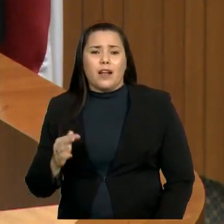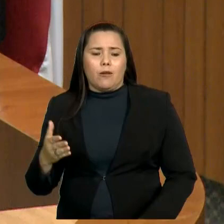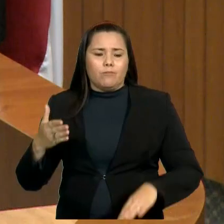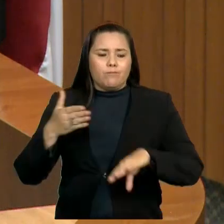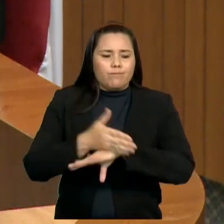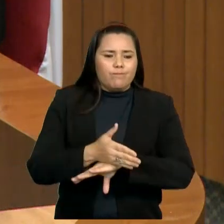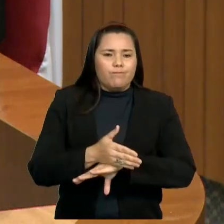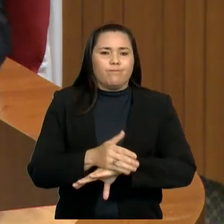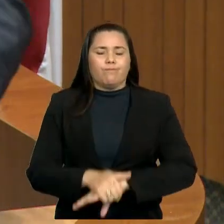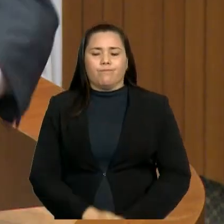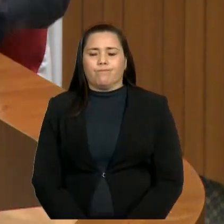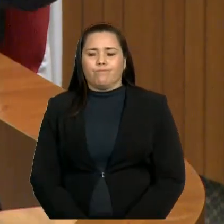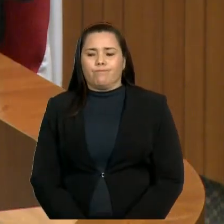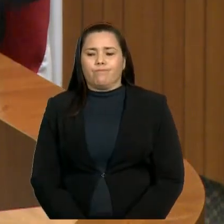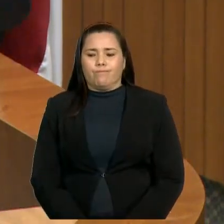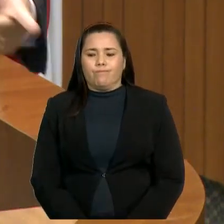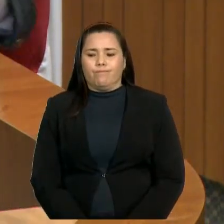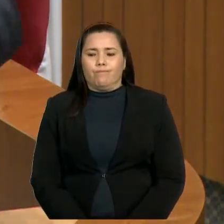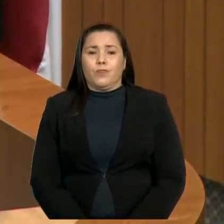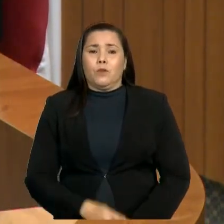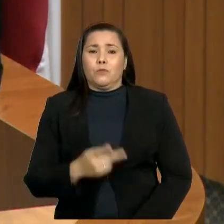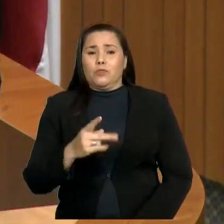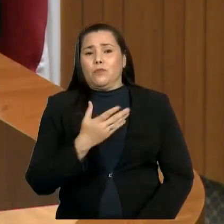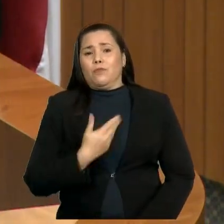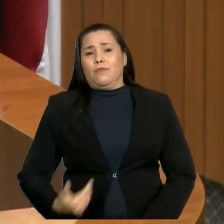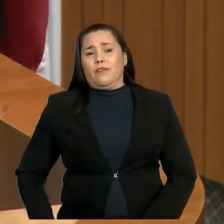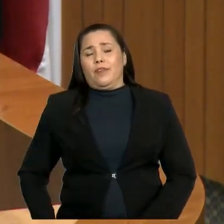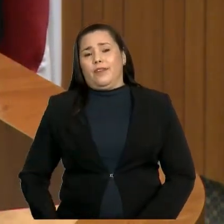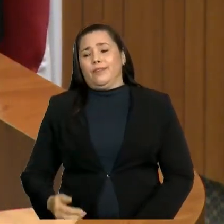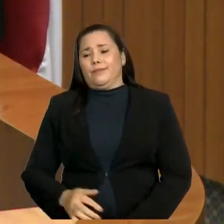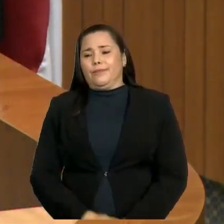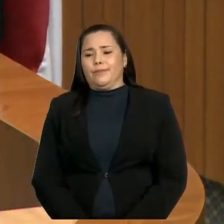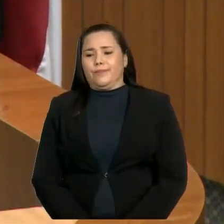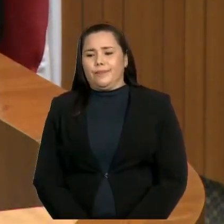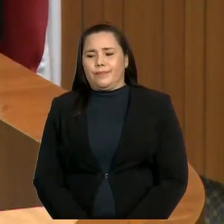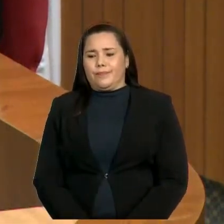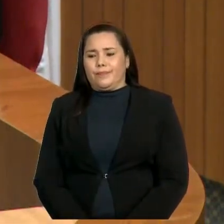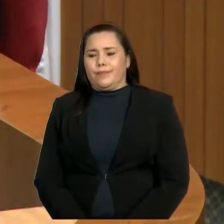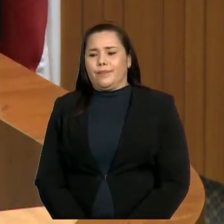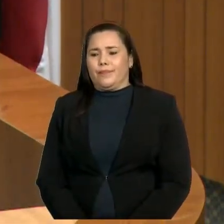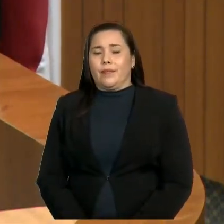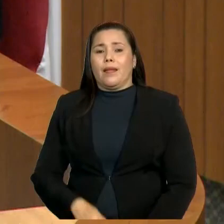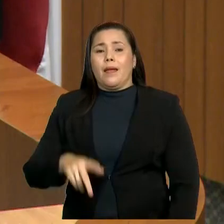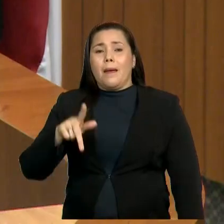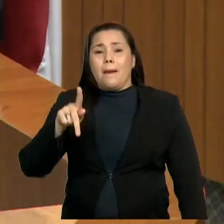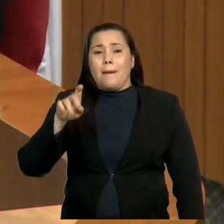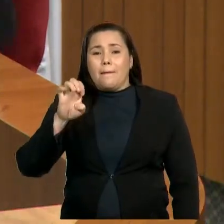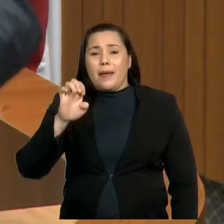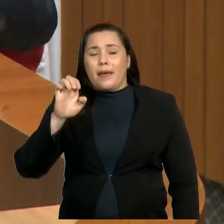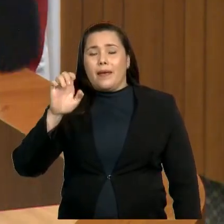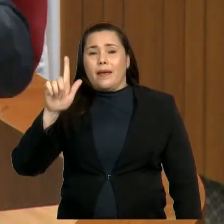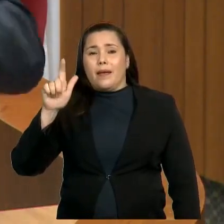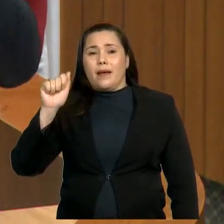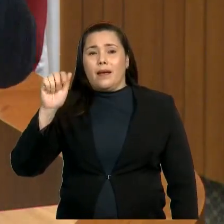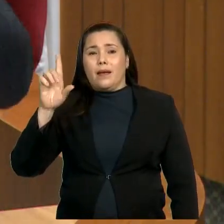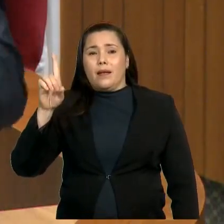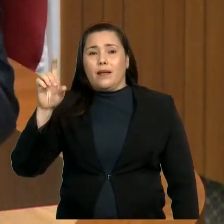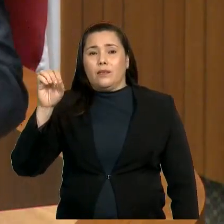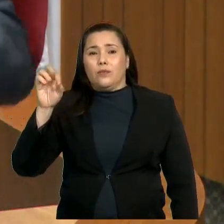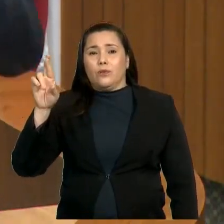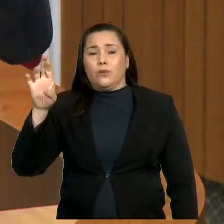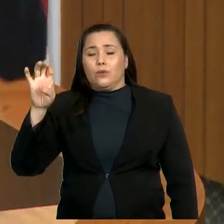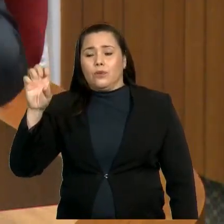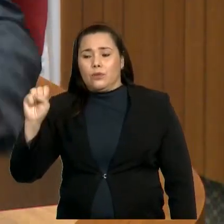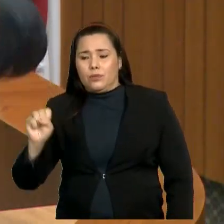pegadores Teve gente que até morreu nesse nesse curso dessa operação quantas fotos Flávio Dino não